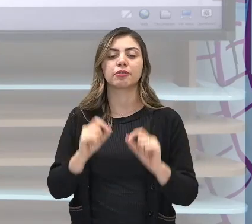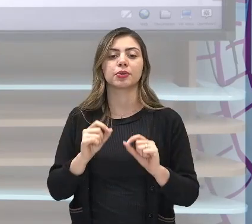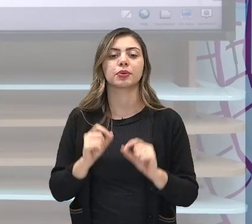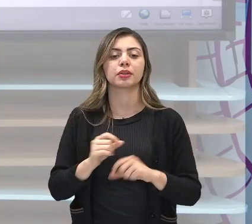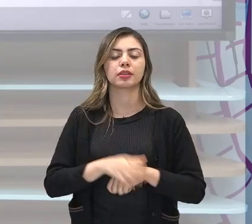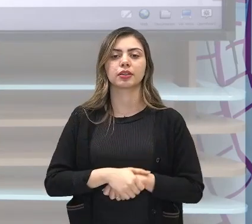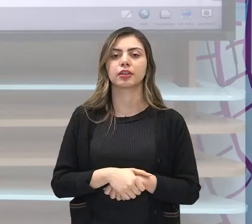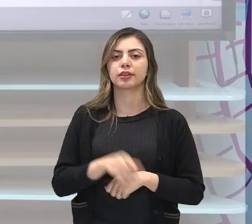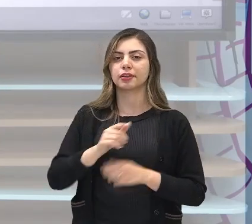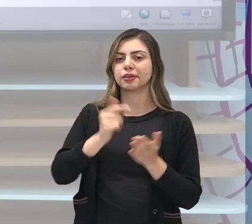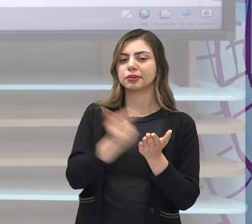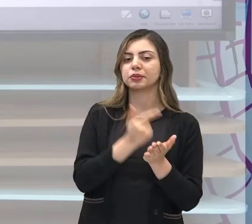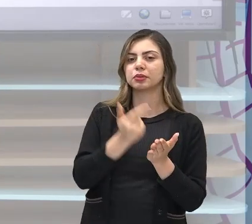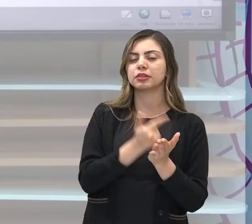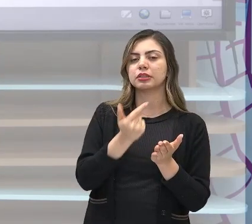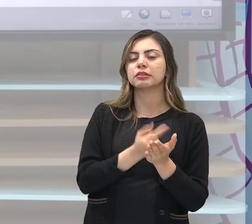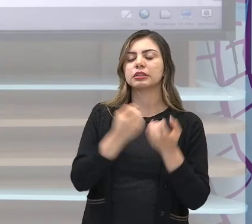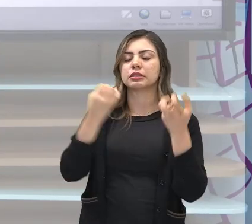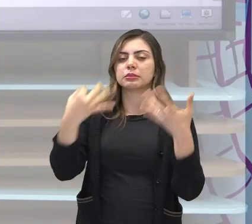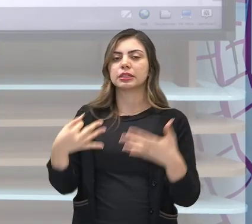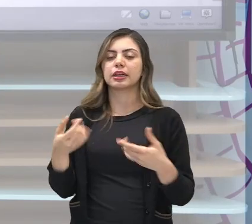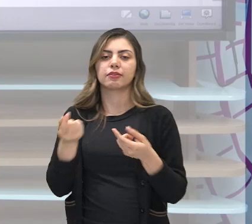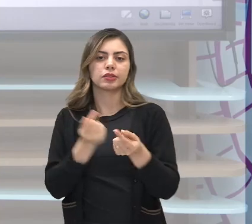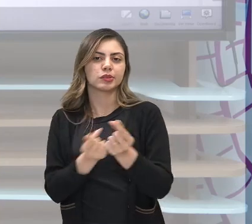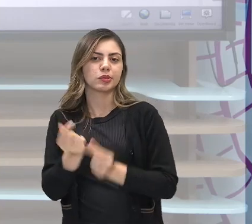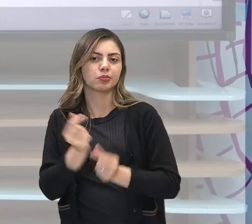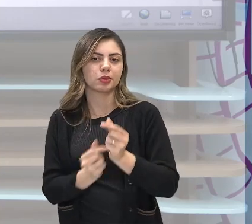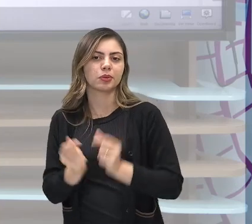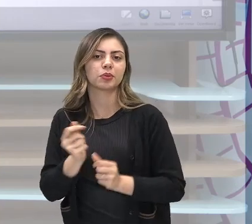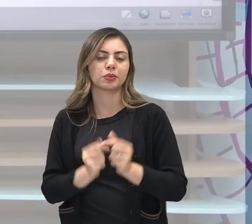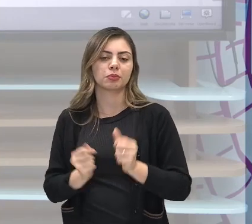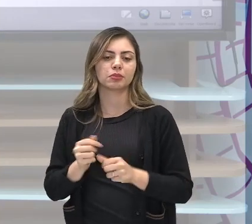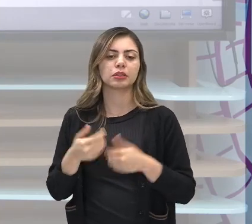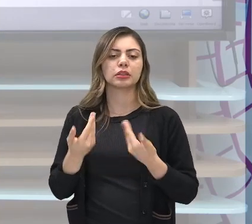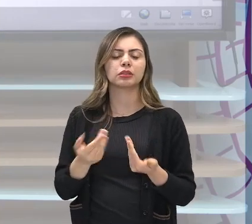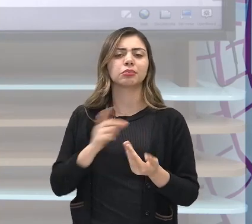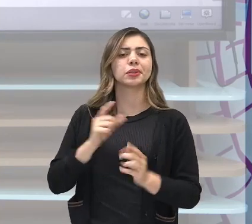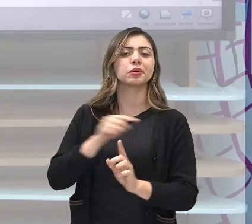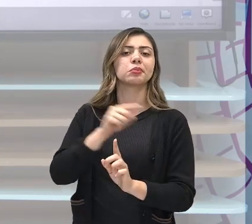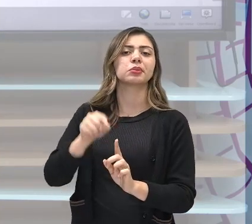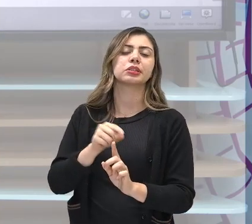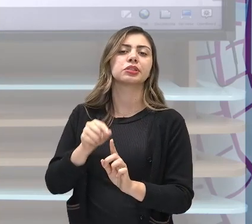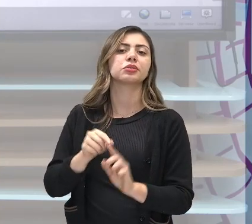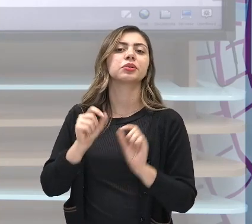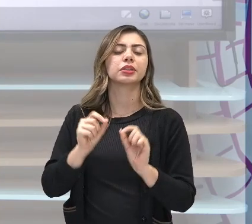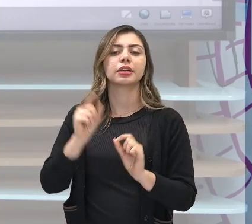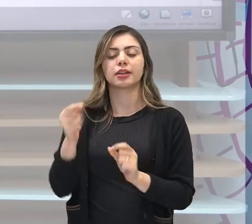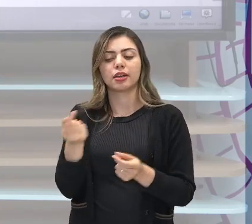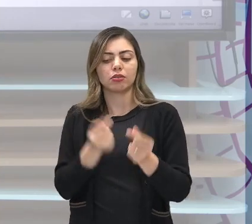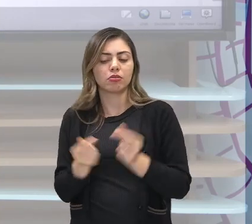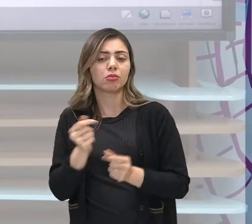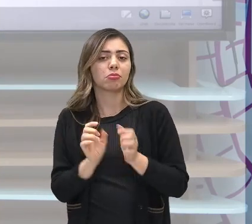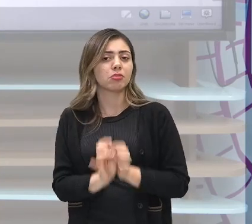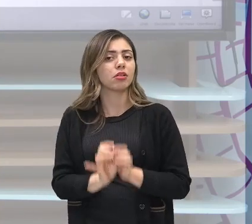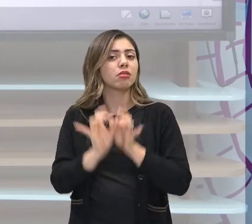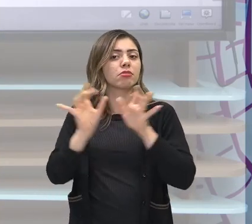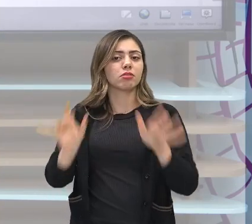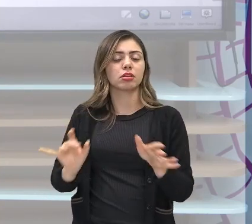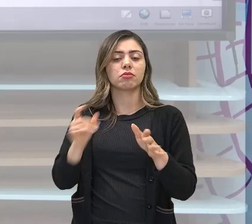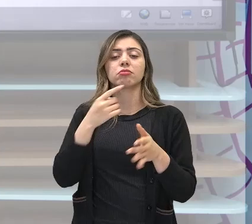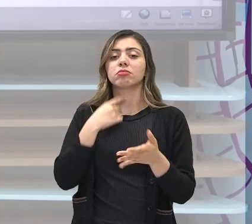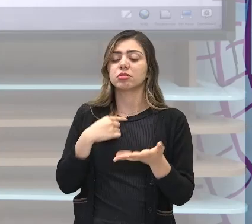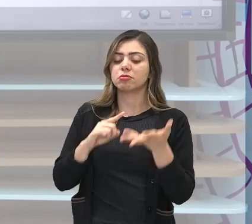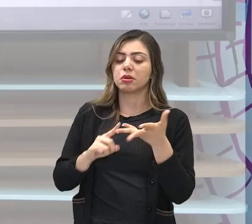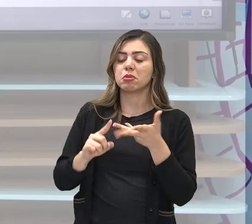coordenava os rumos da economia. Então, prega-se o quê? O liberalismo econômico. A economia